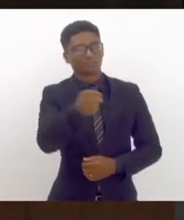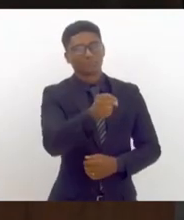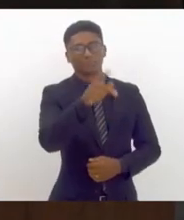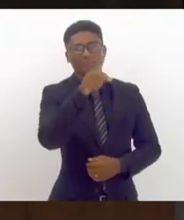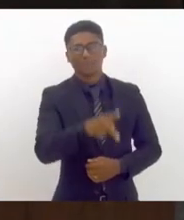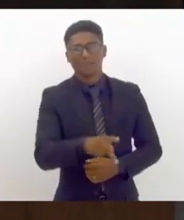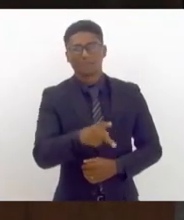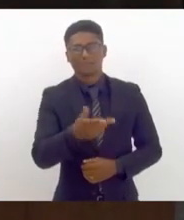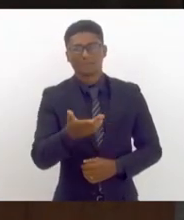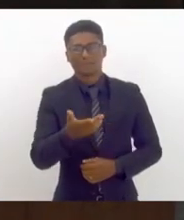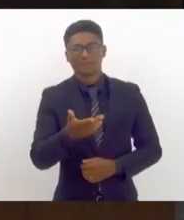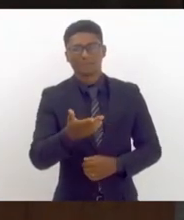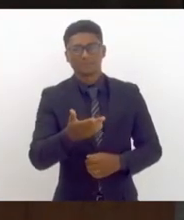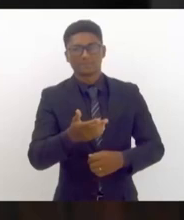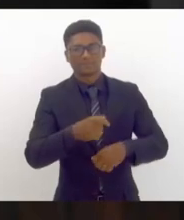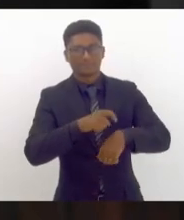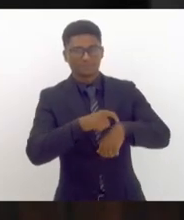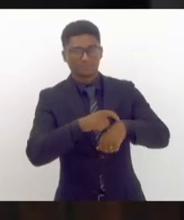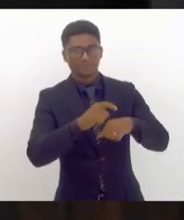seja por uma sessão